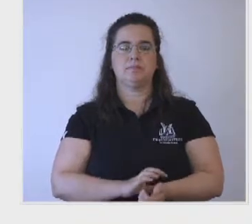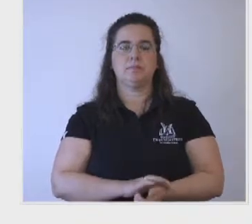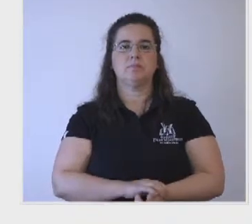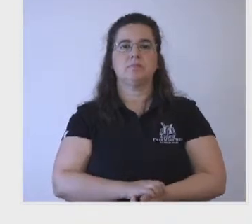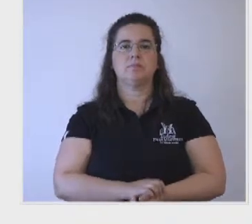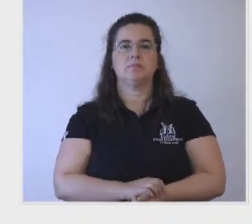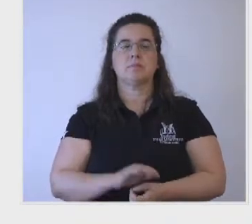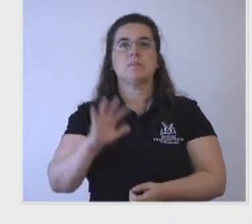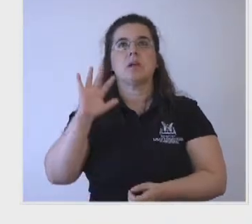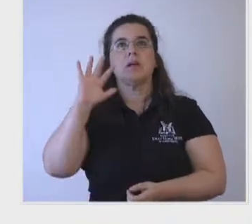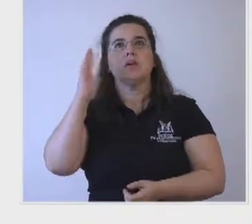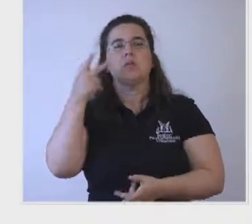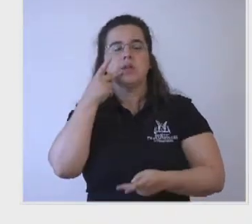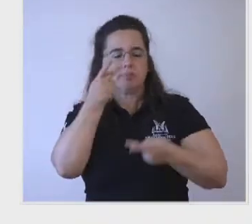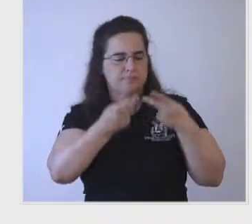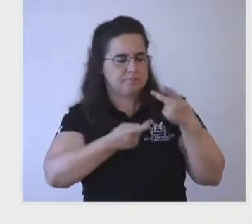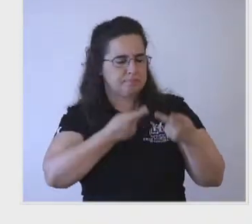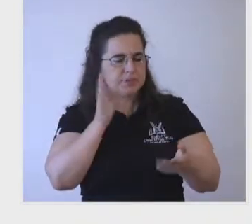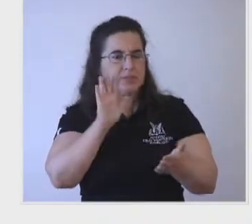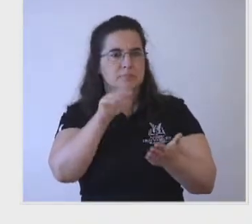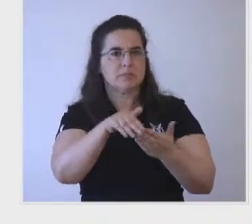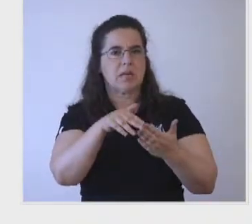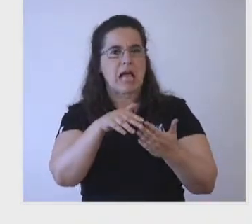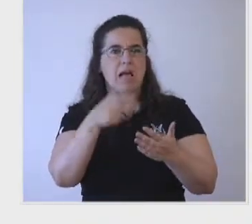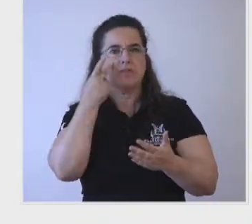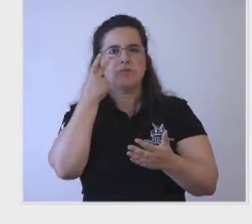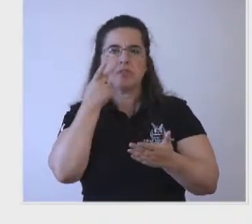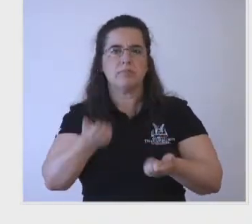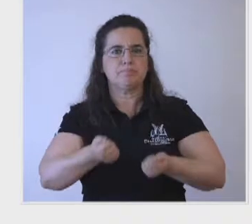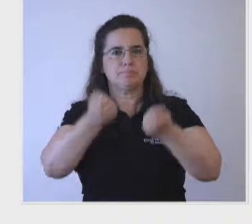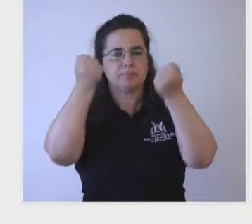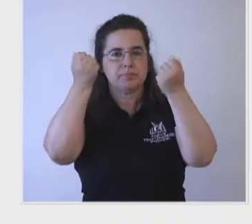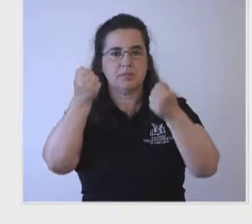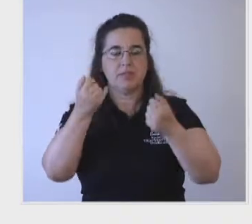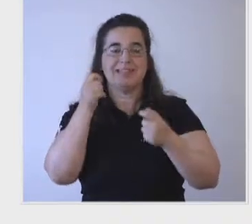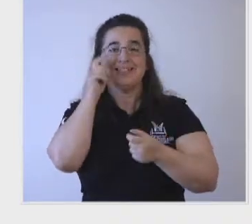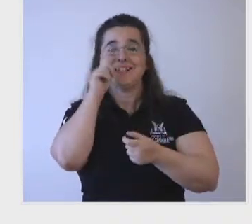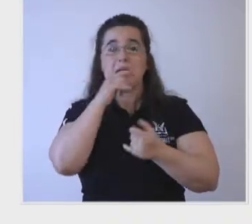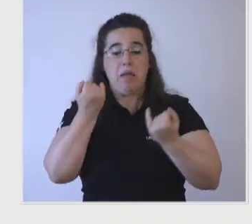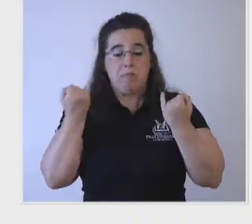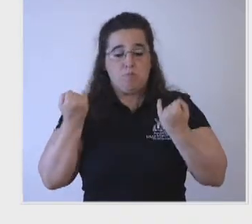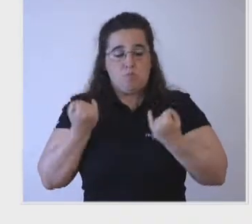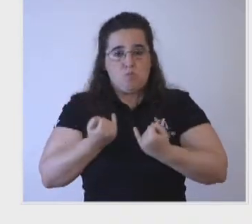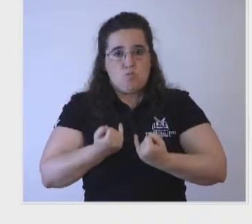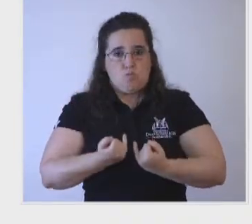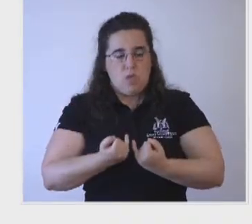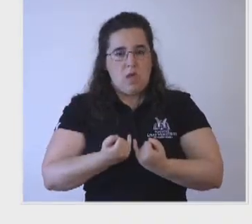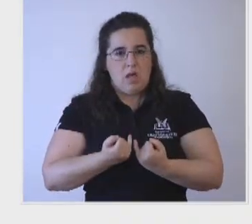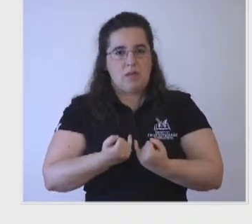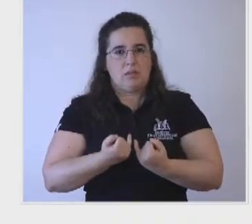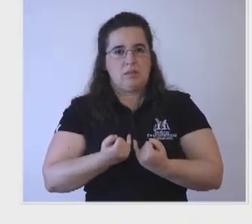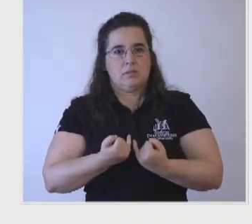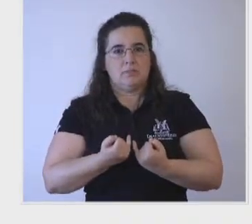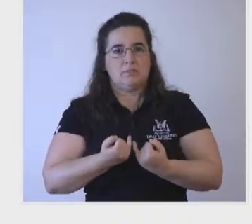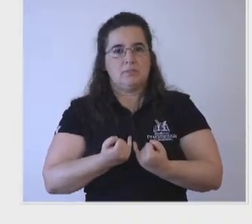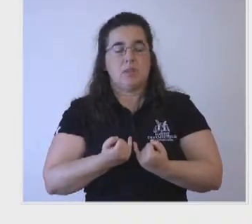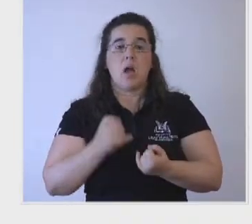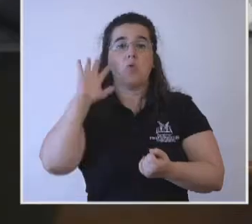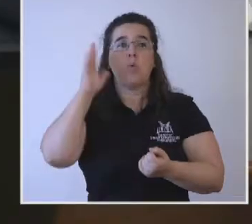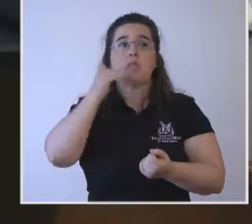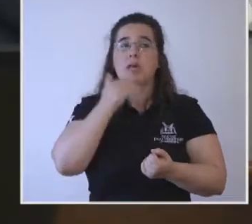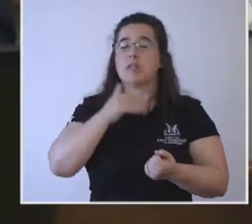Quando se olhava para a sobrevivência, os magros, quando chegavam à 9ª década de